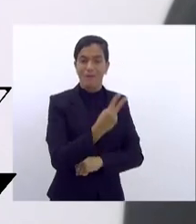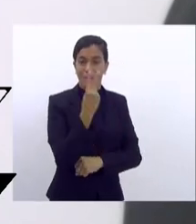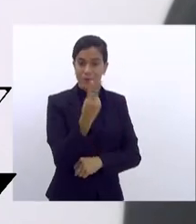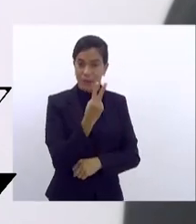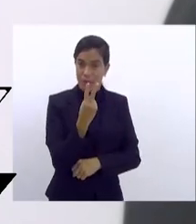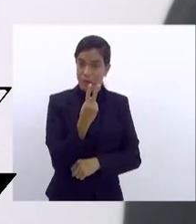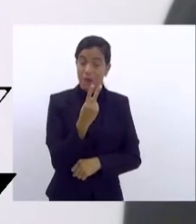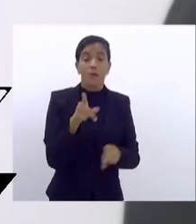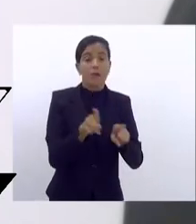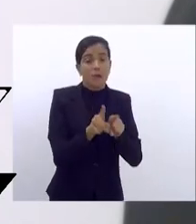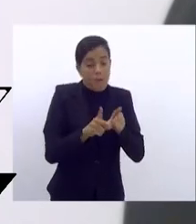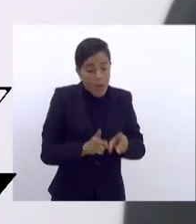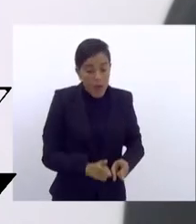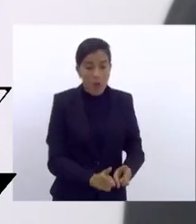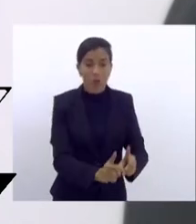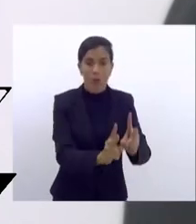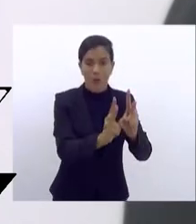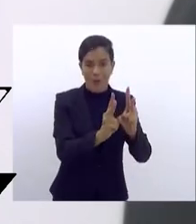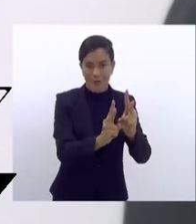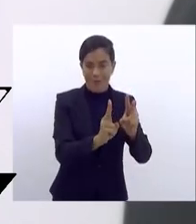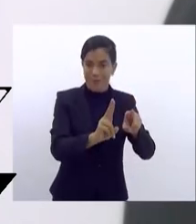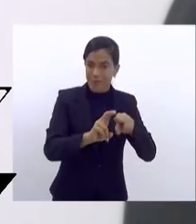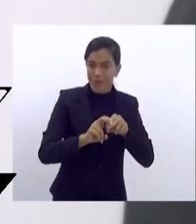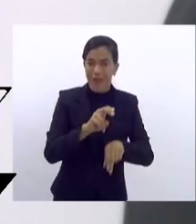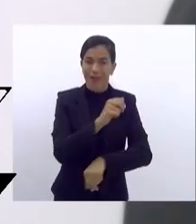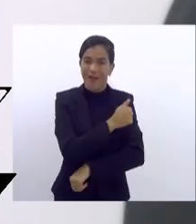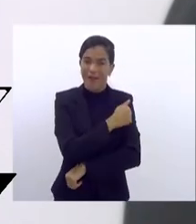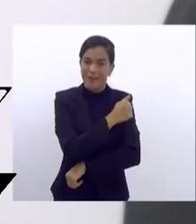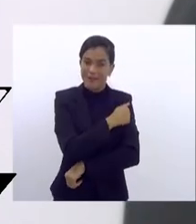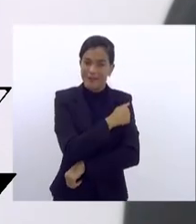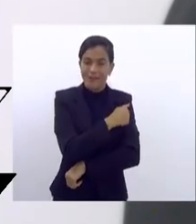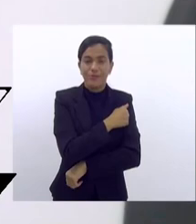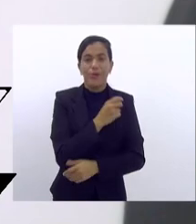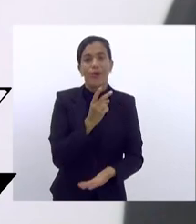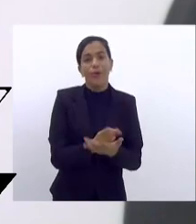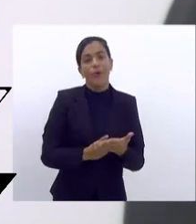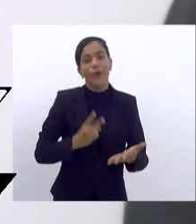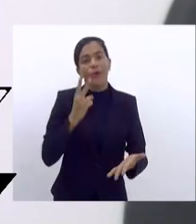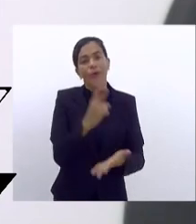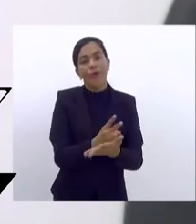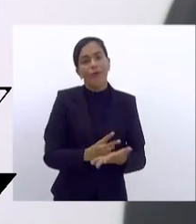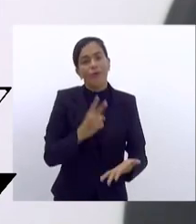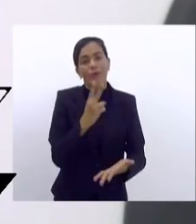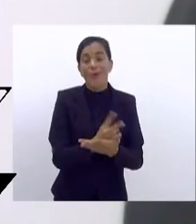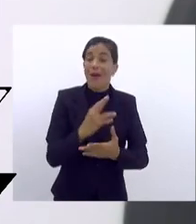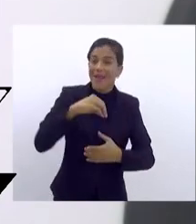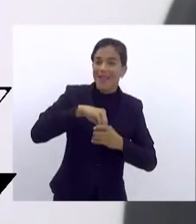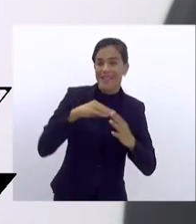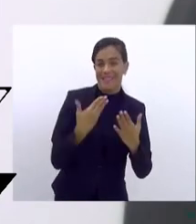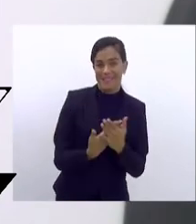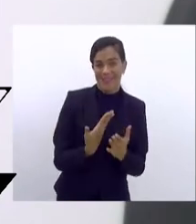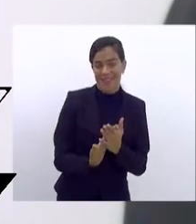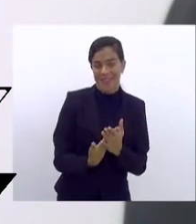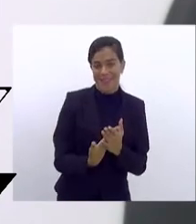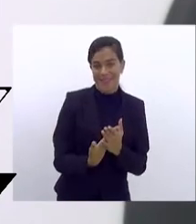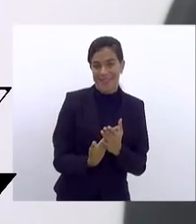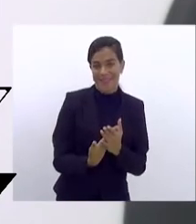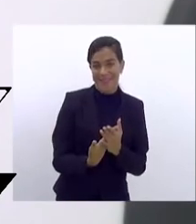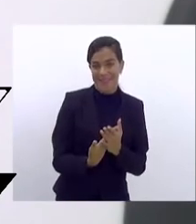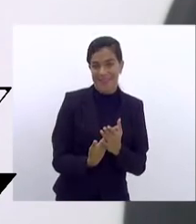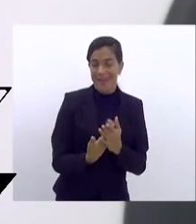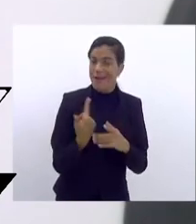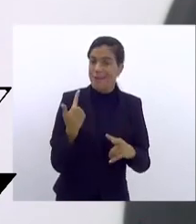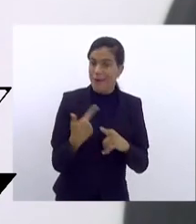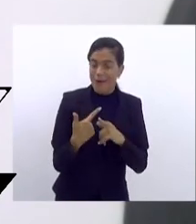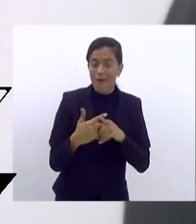de continuidade de tempo é por isso que os nossos alunos permanecem tanto tempo dentro da escola é por isso que a nossa